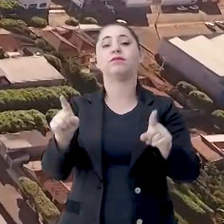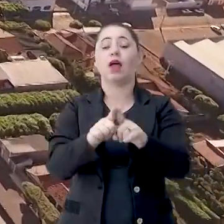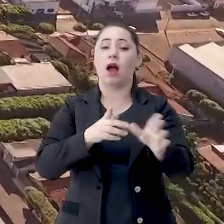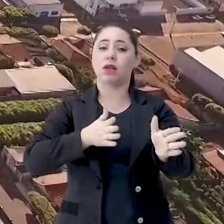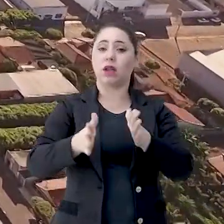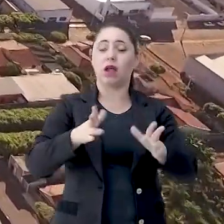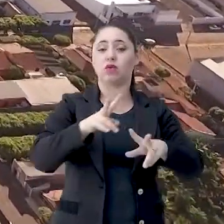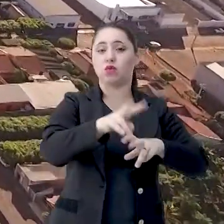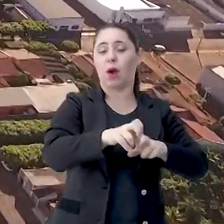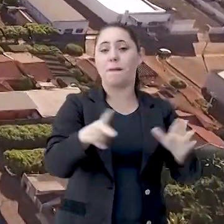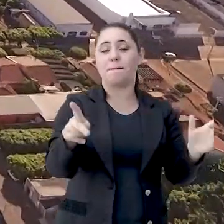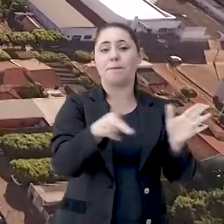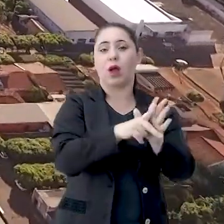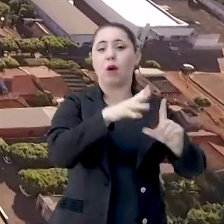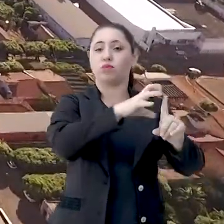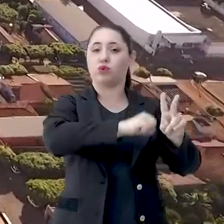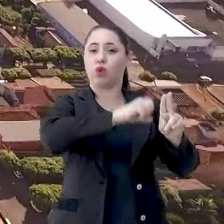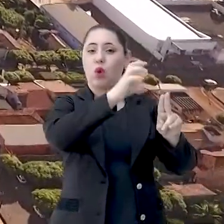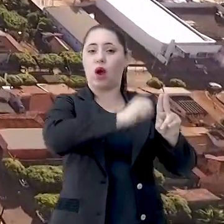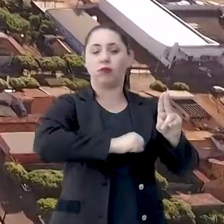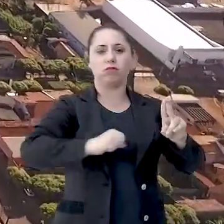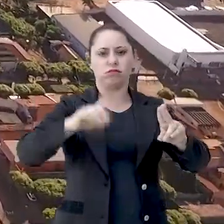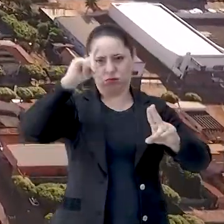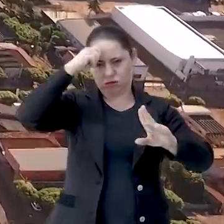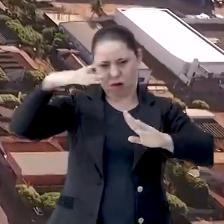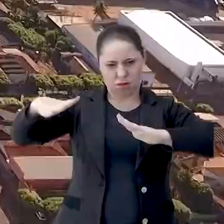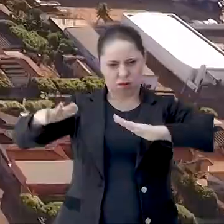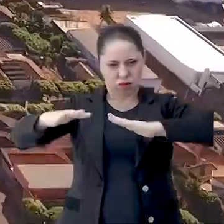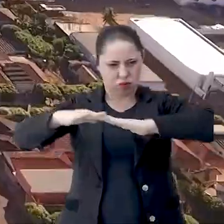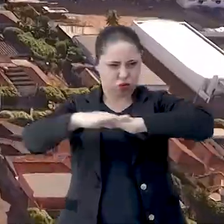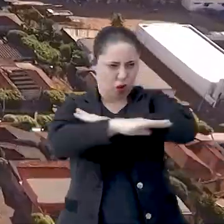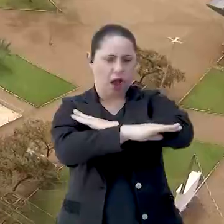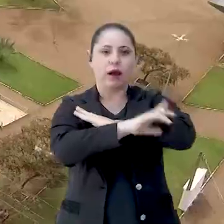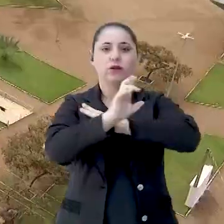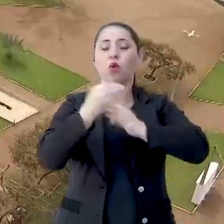Silva, ambas no bairro Jardim Moreninhas.